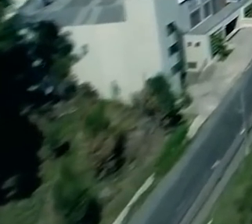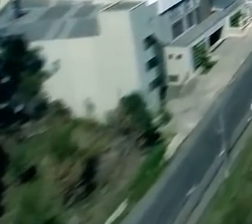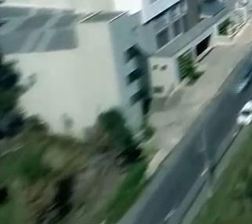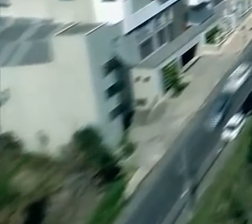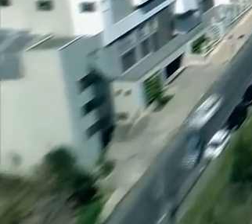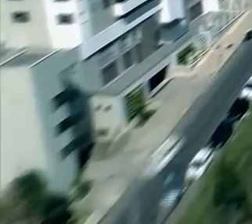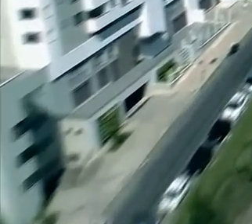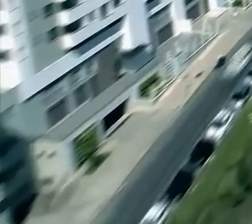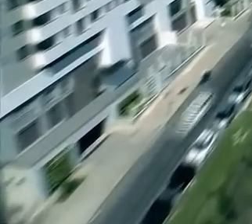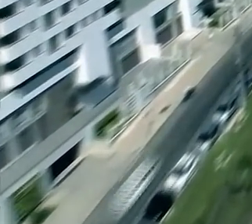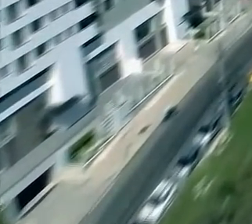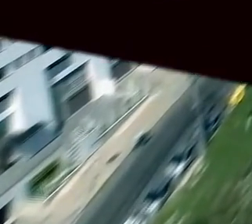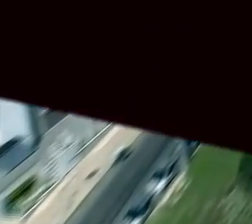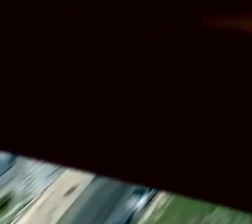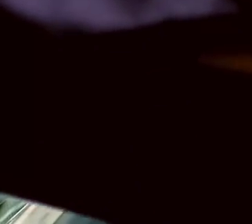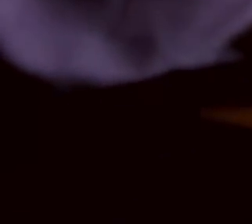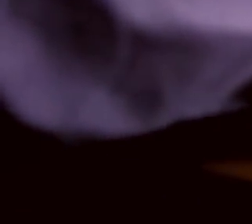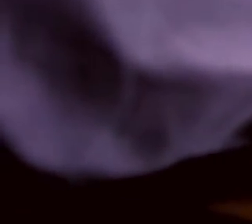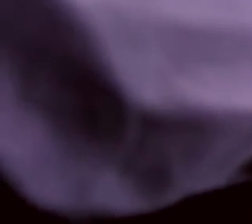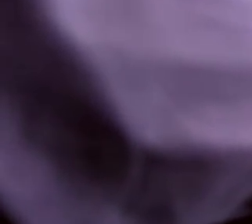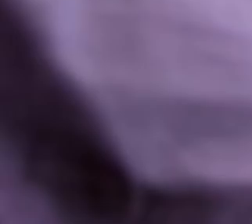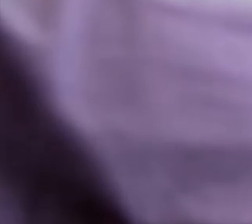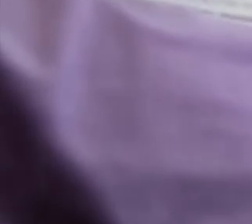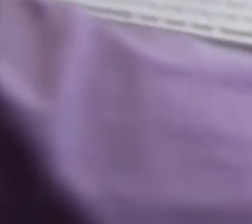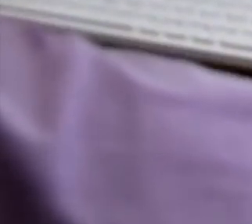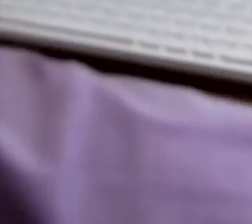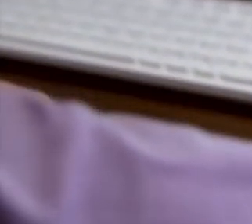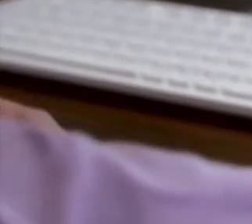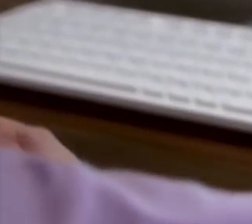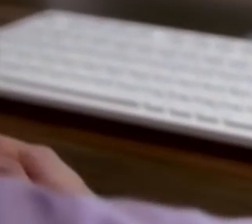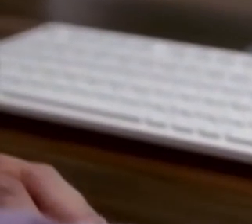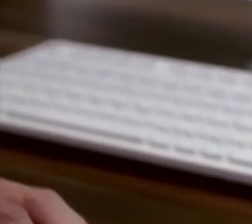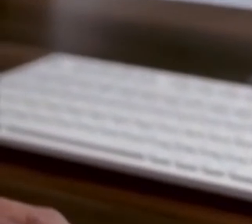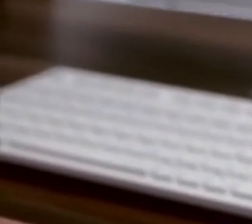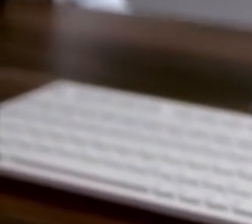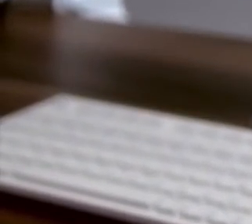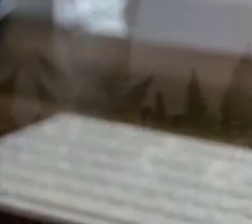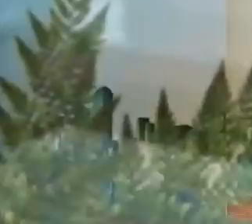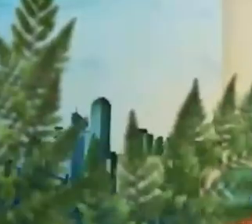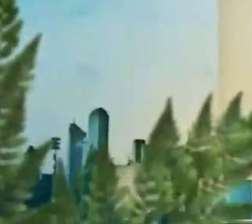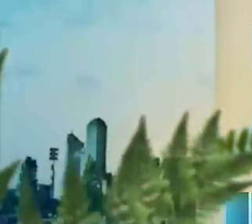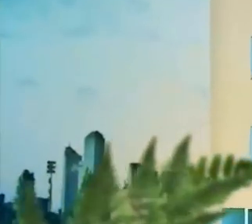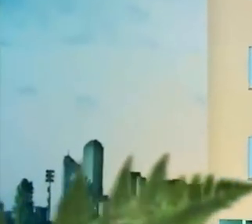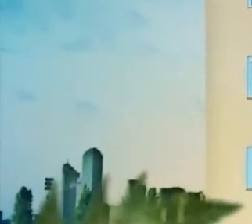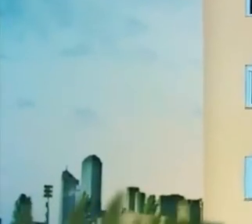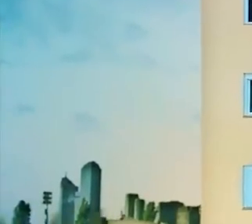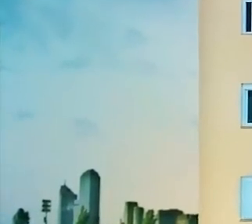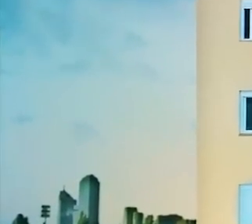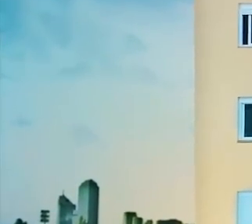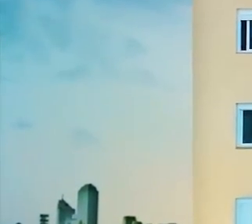bem-estar, trabalhando com foco e dedicação para entregar o melhor do empreendimento arquitetônico.